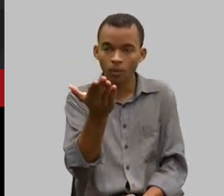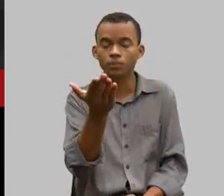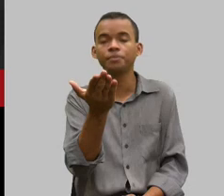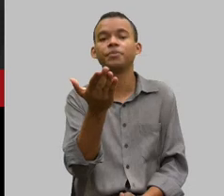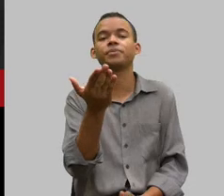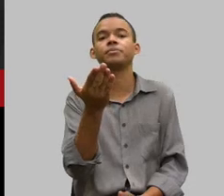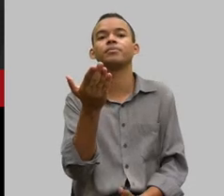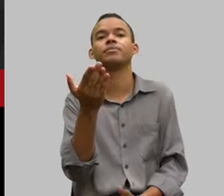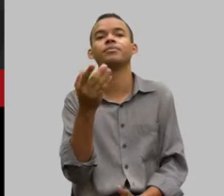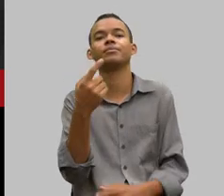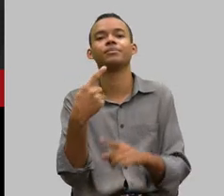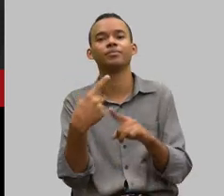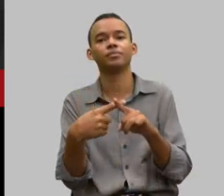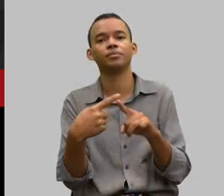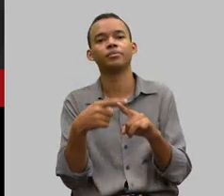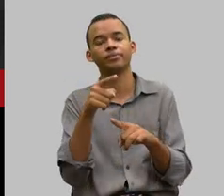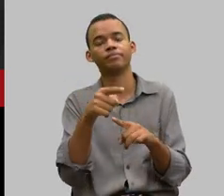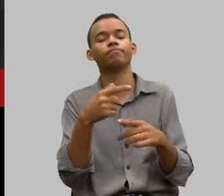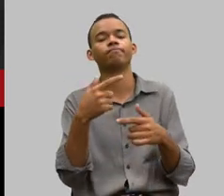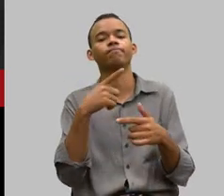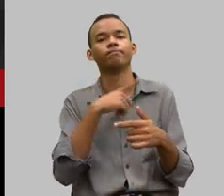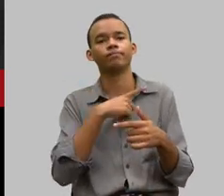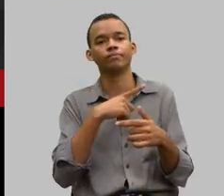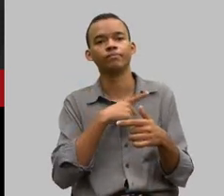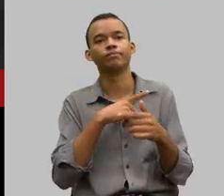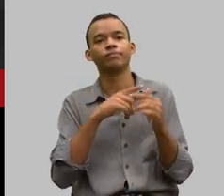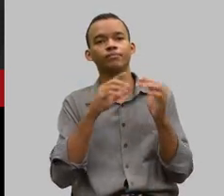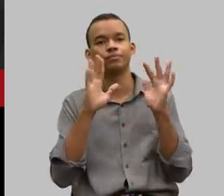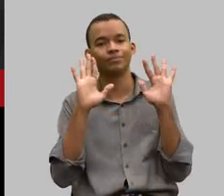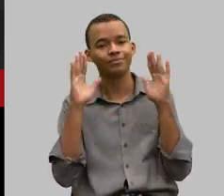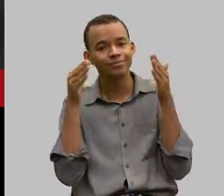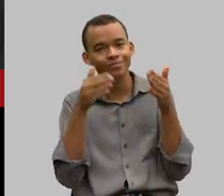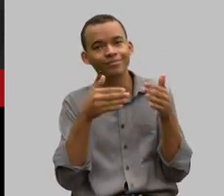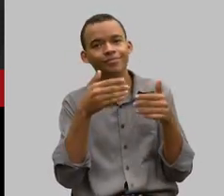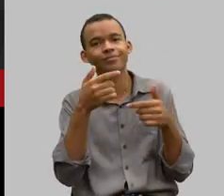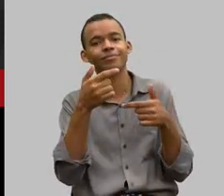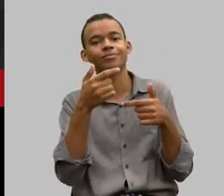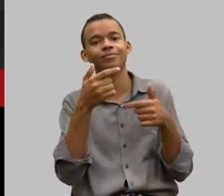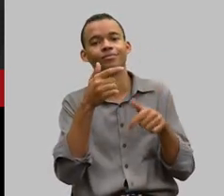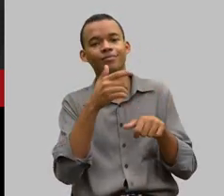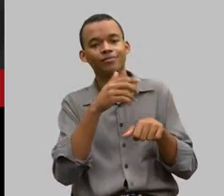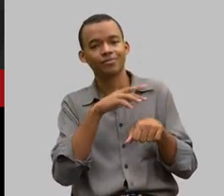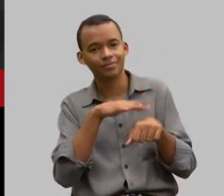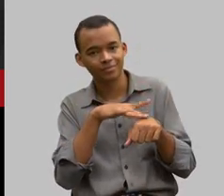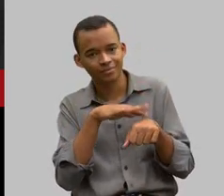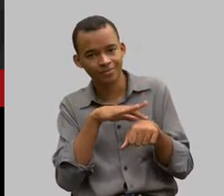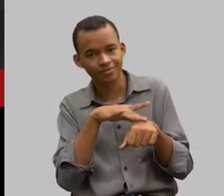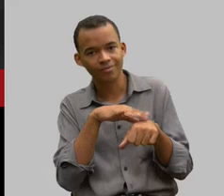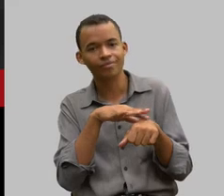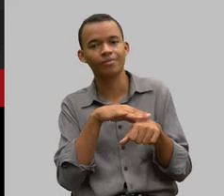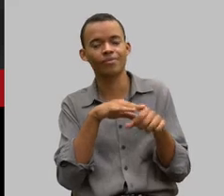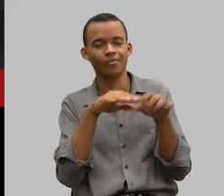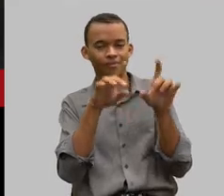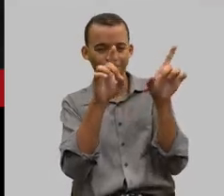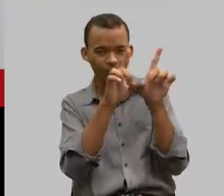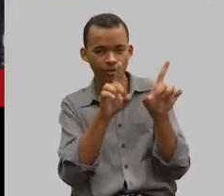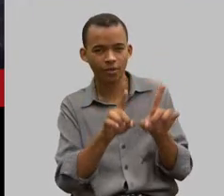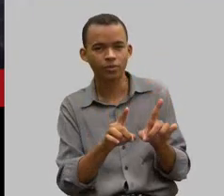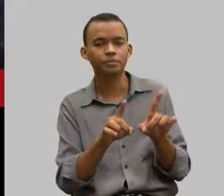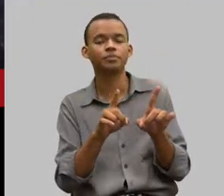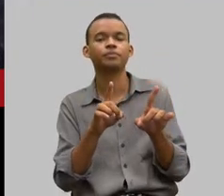com tratamento das pessoas com doenças raras nessa atribuição legal publicada no